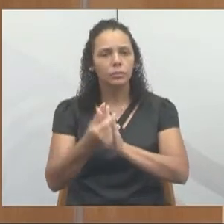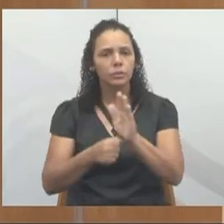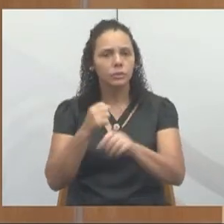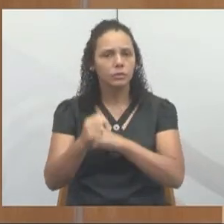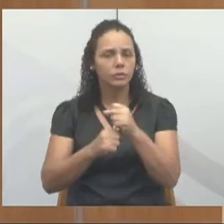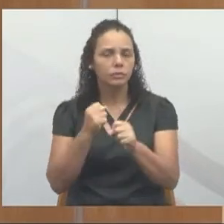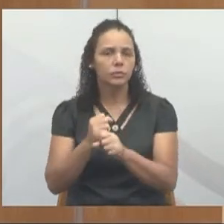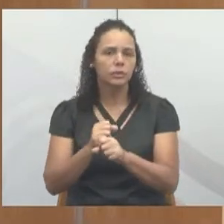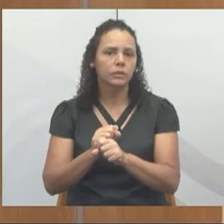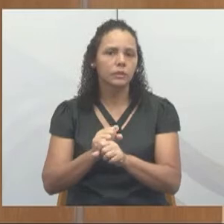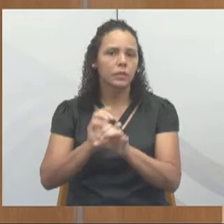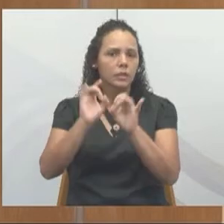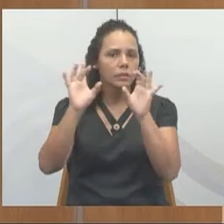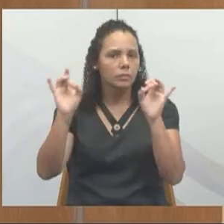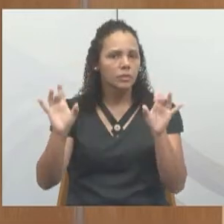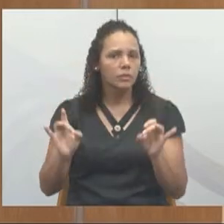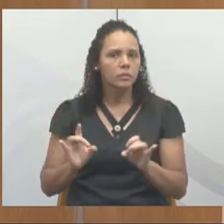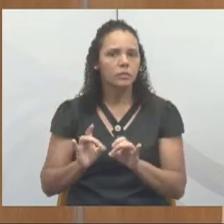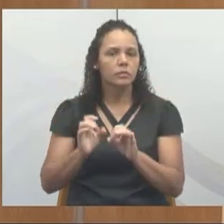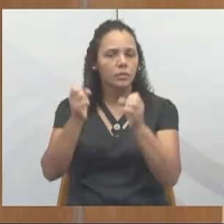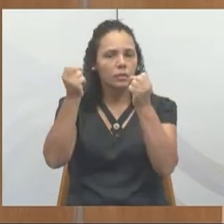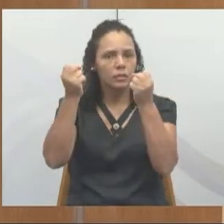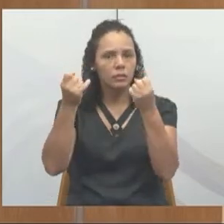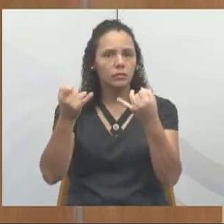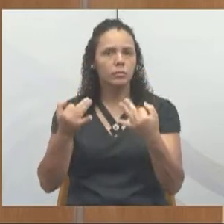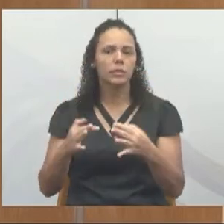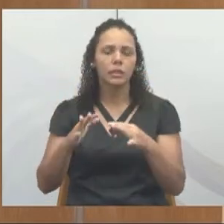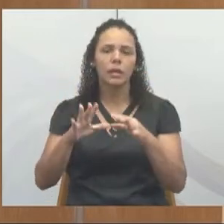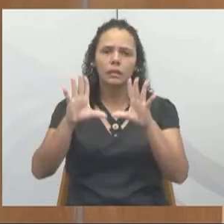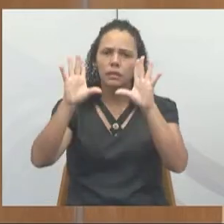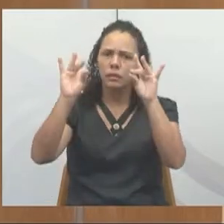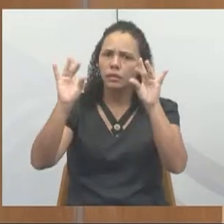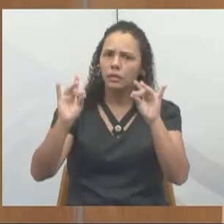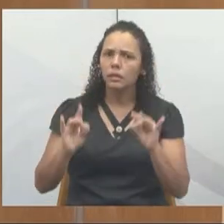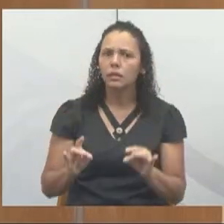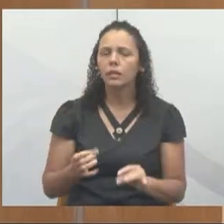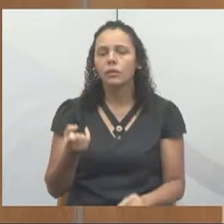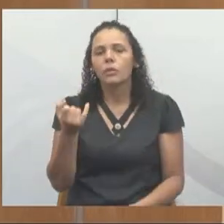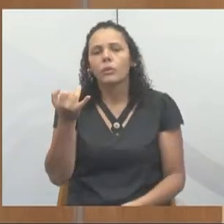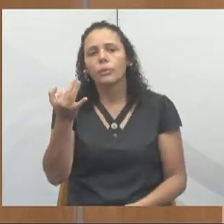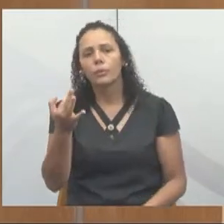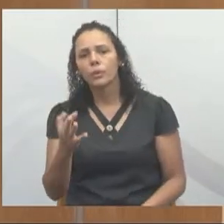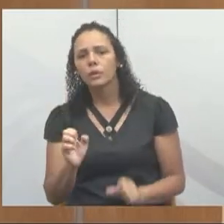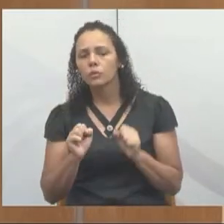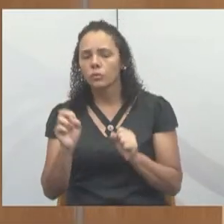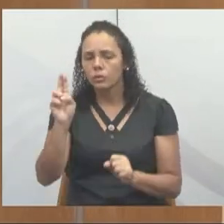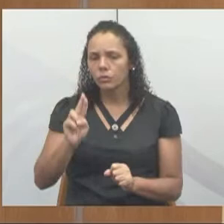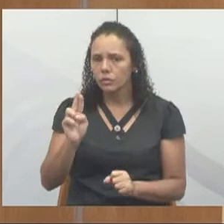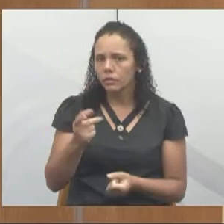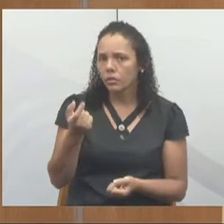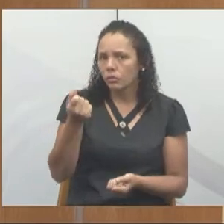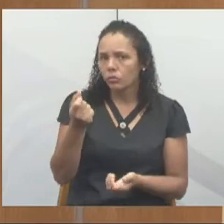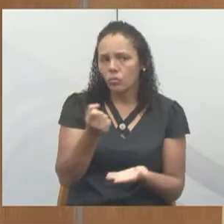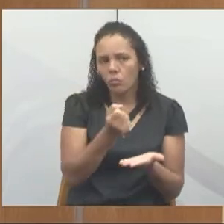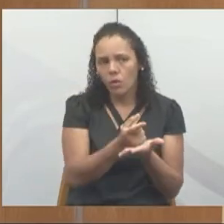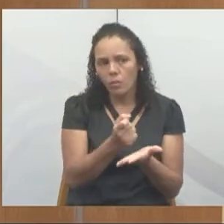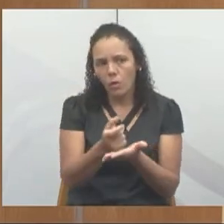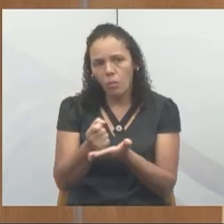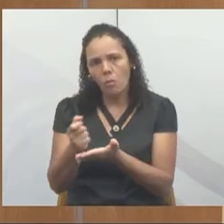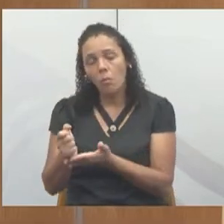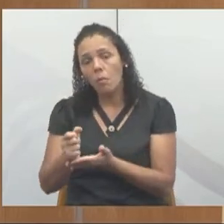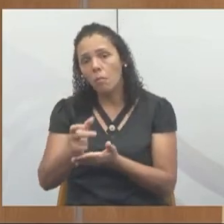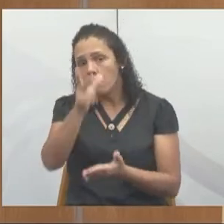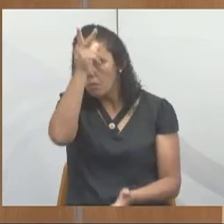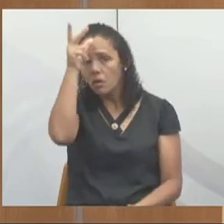o quanto pode ser gasto em cada ficha, em cada unidade de planejamento, para que a Prefeitura possa executar,